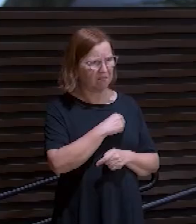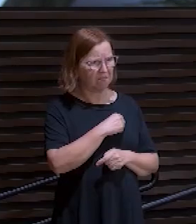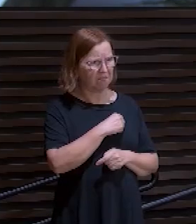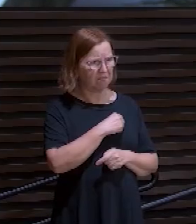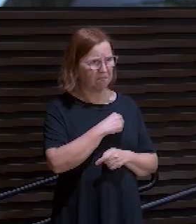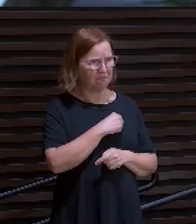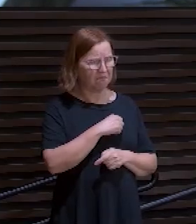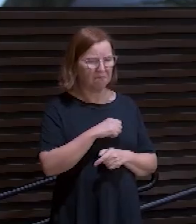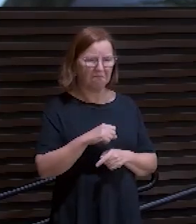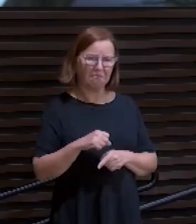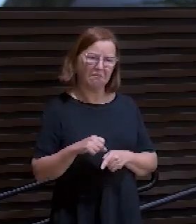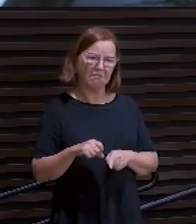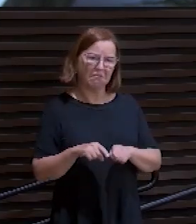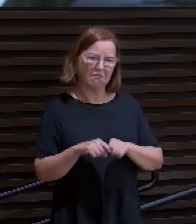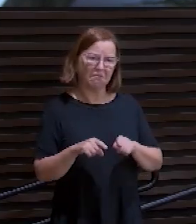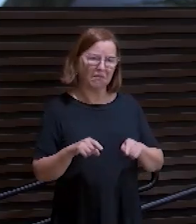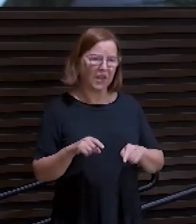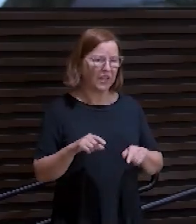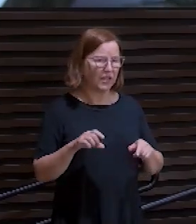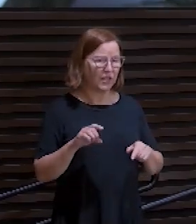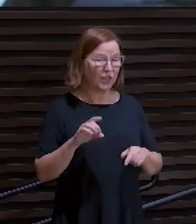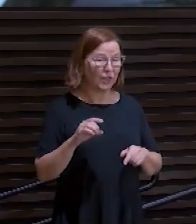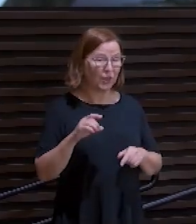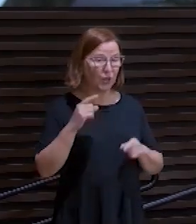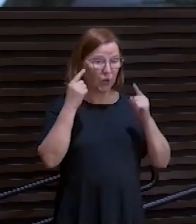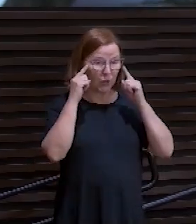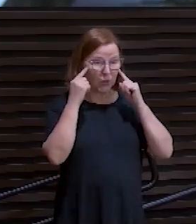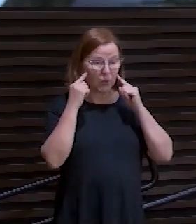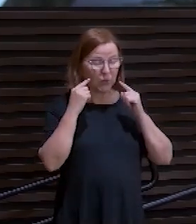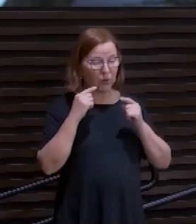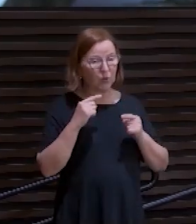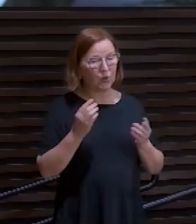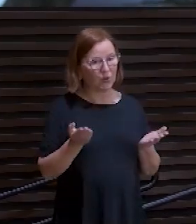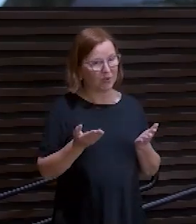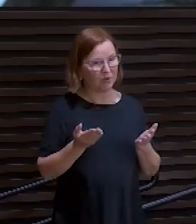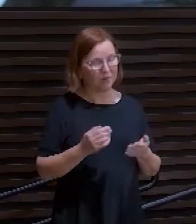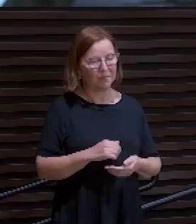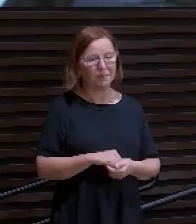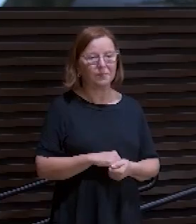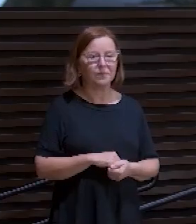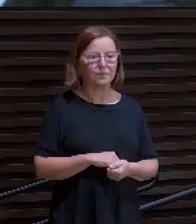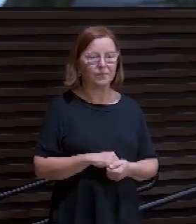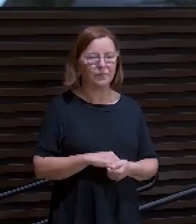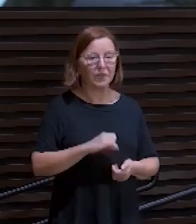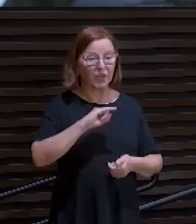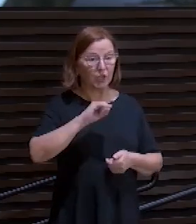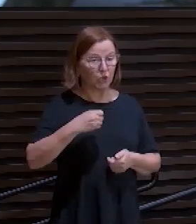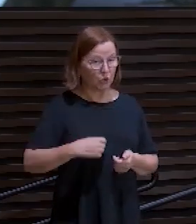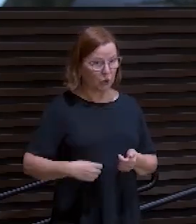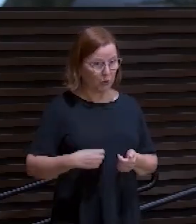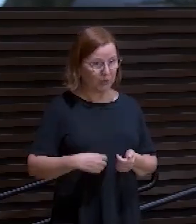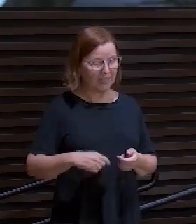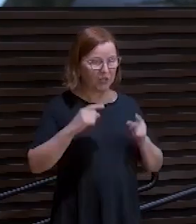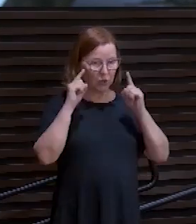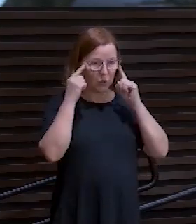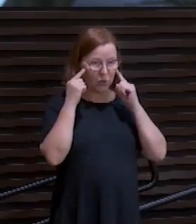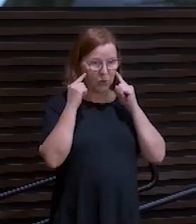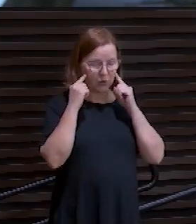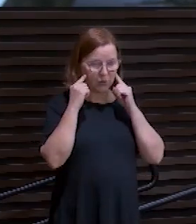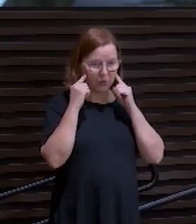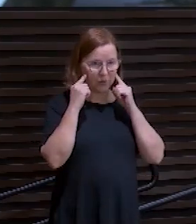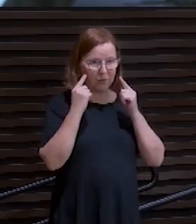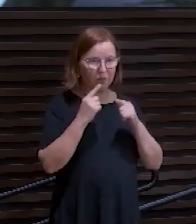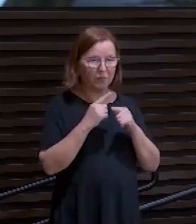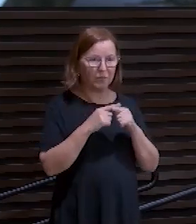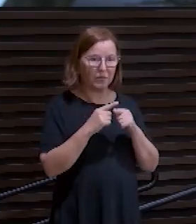chorou. Então este não é o motivo do choro. José chorou porque ele estava vendo